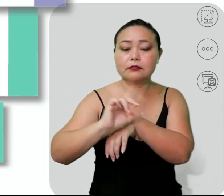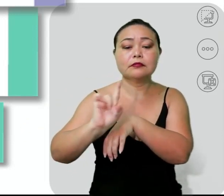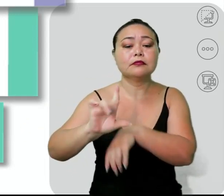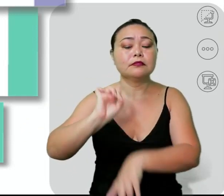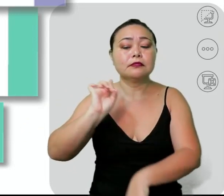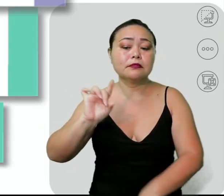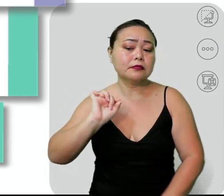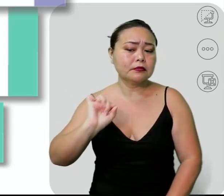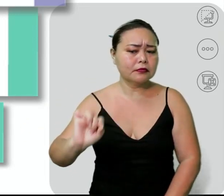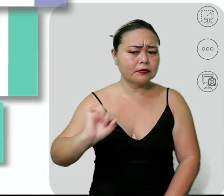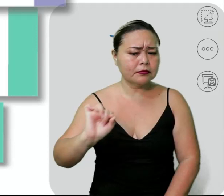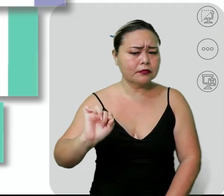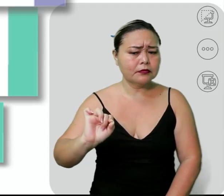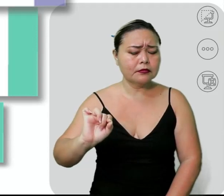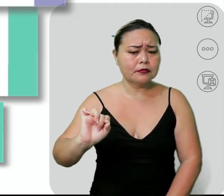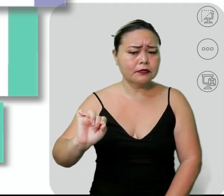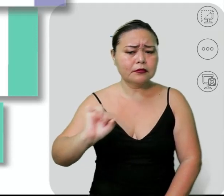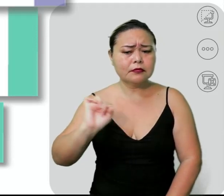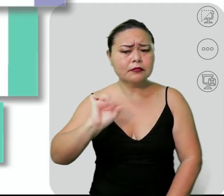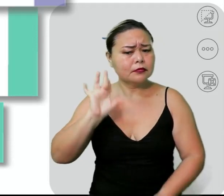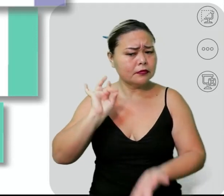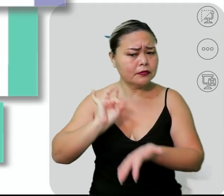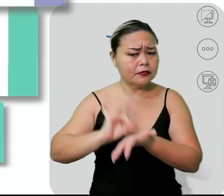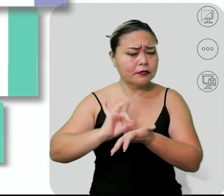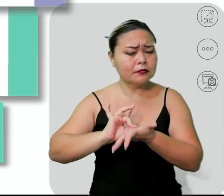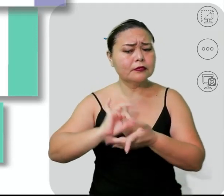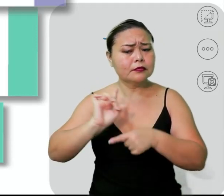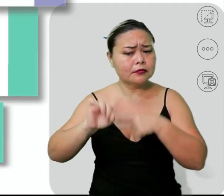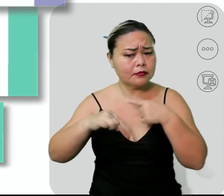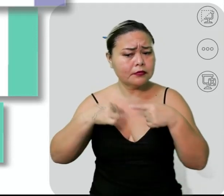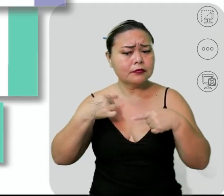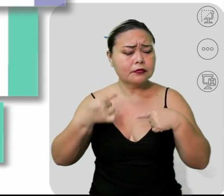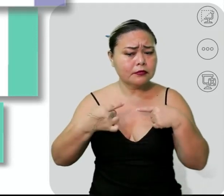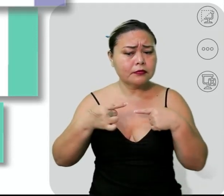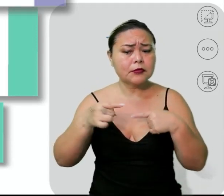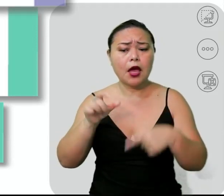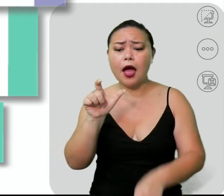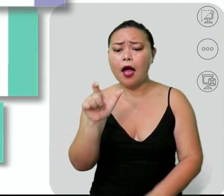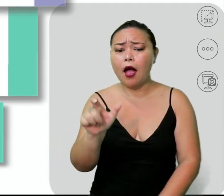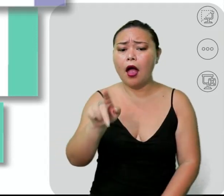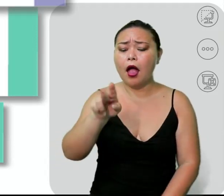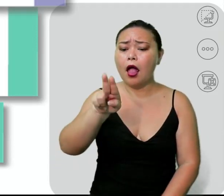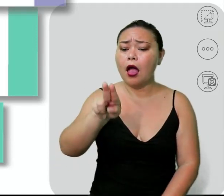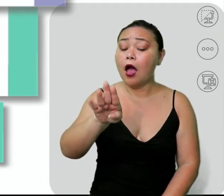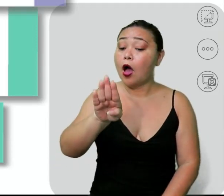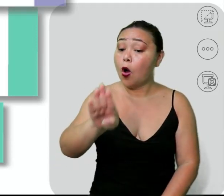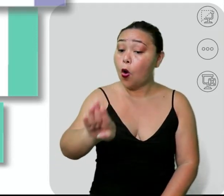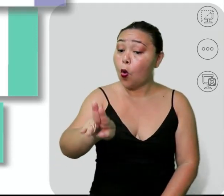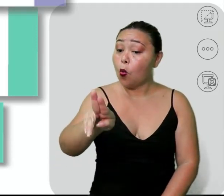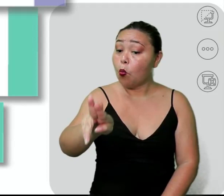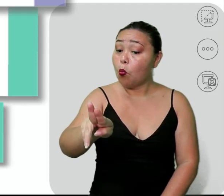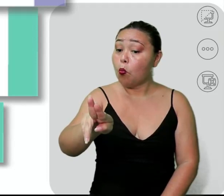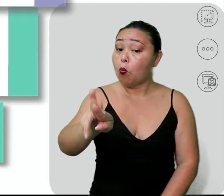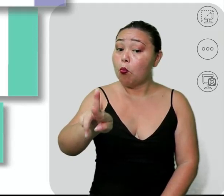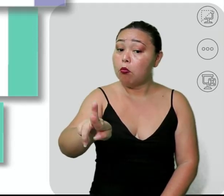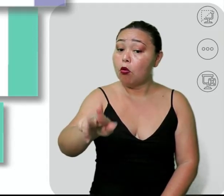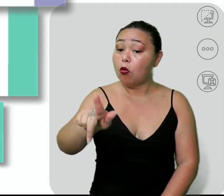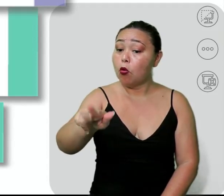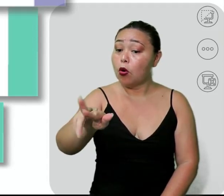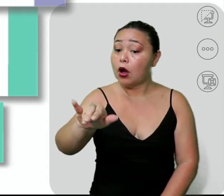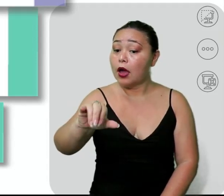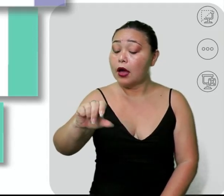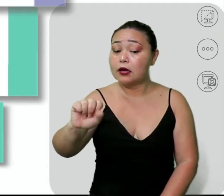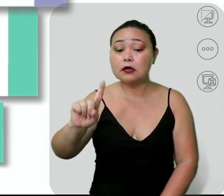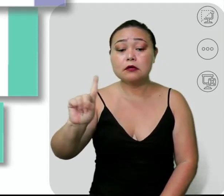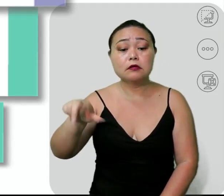vencer, o que na verdade vem a ser a palavra burguesia, tá bom? A